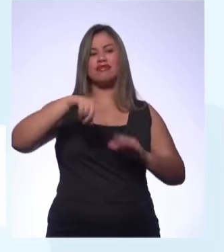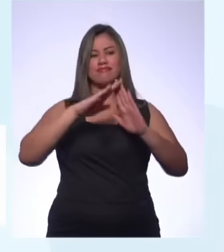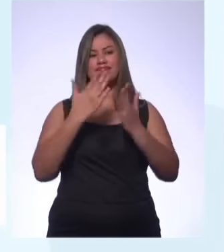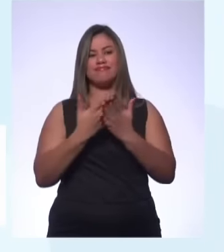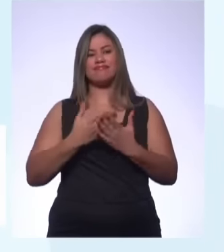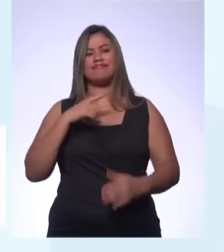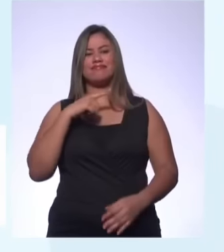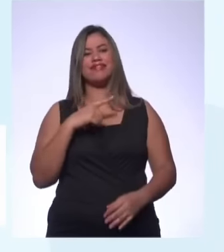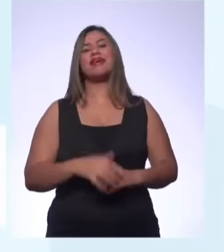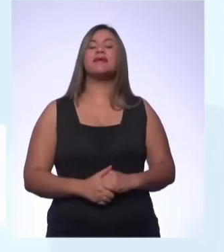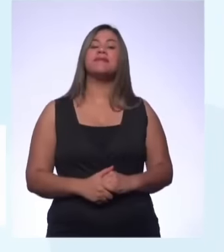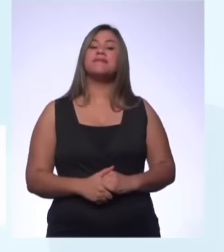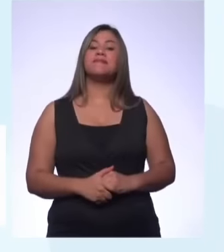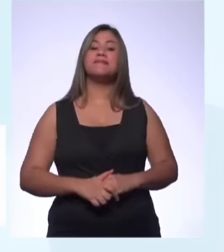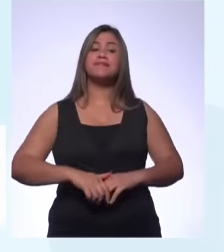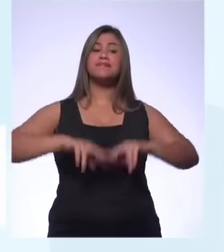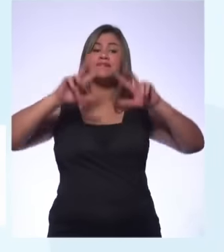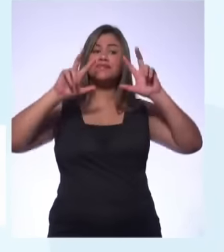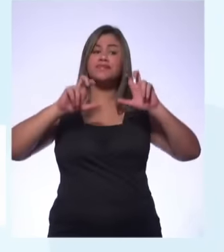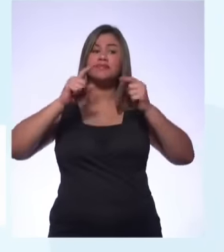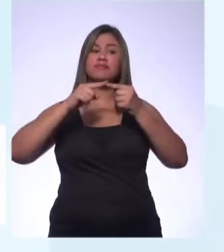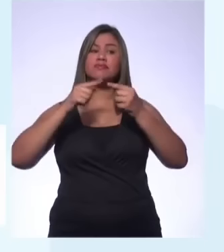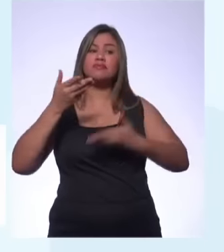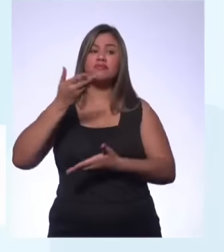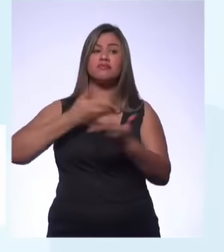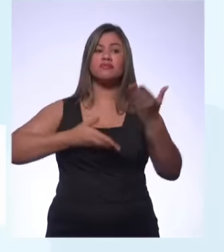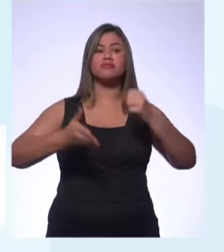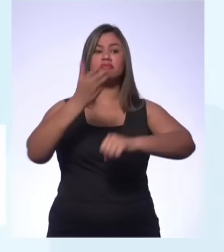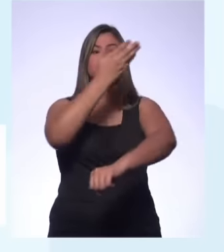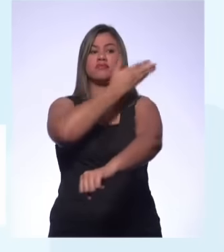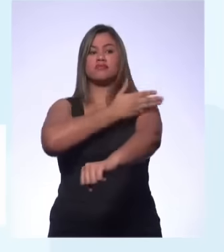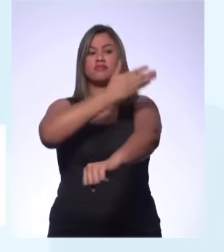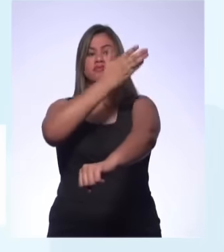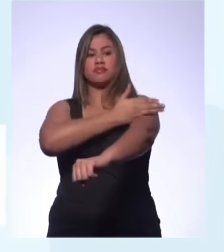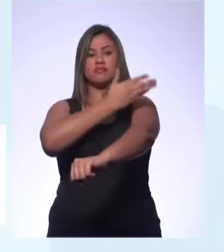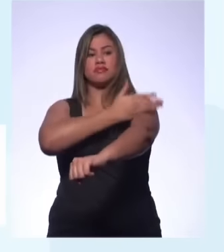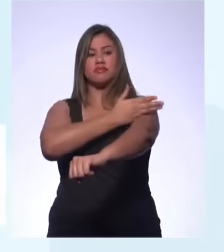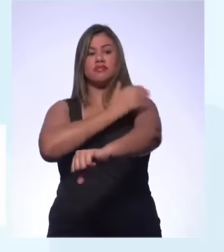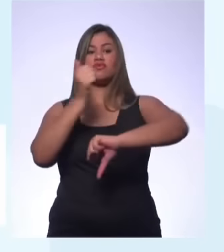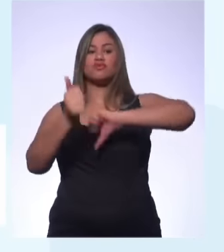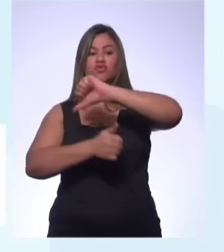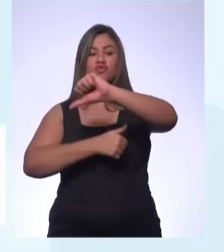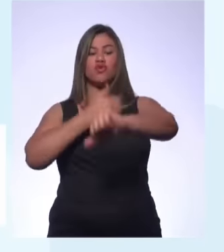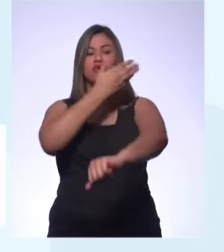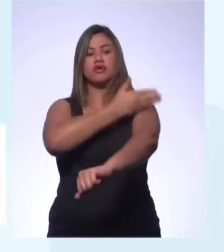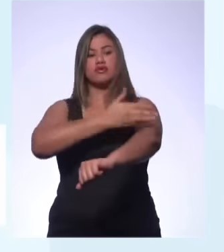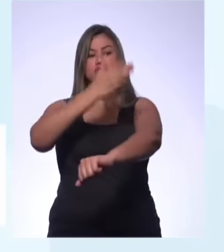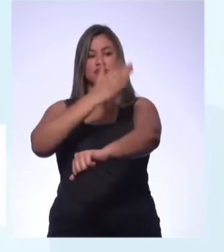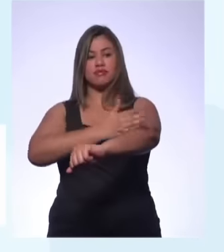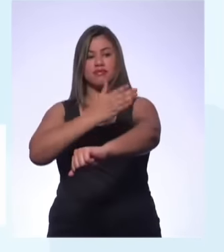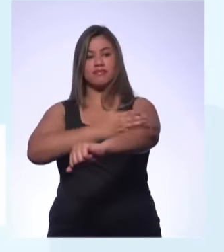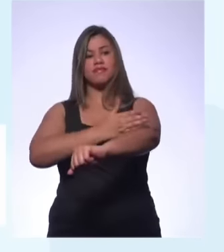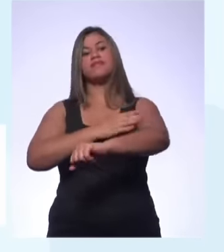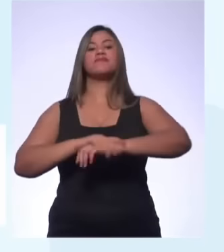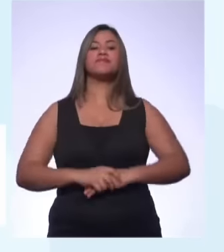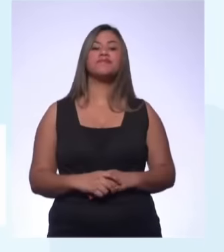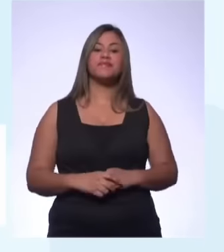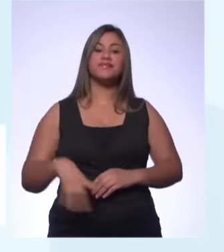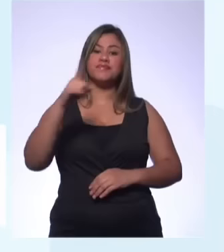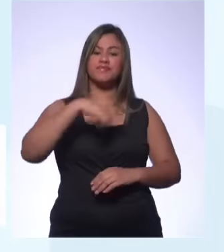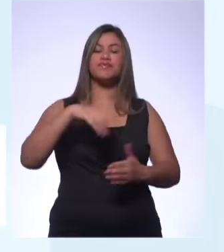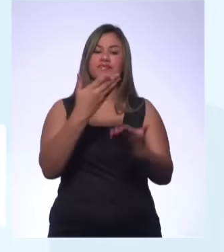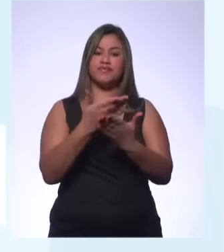aula. O tema da aula é a transição da Idade Antiga para a Idade Média. Vocês já começaram